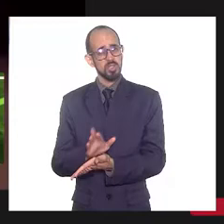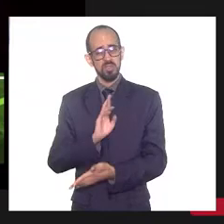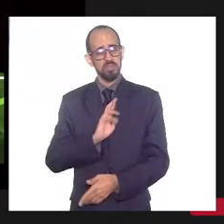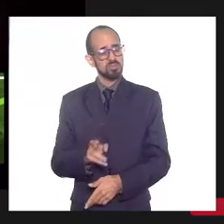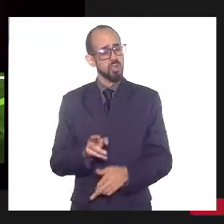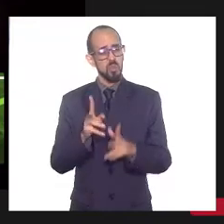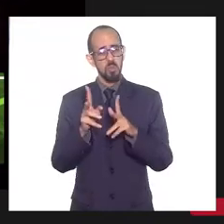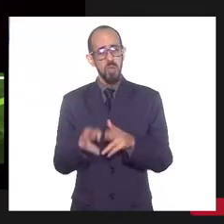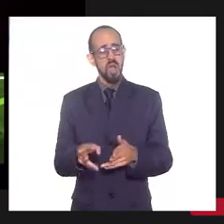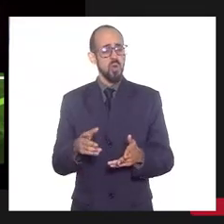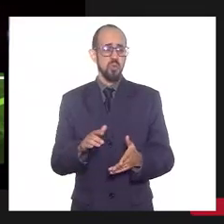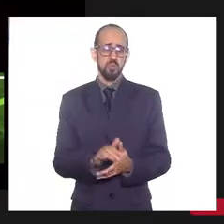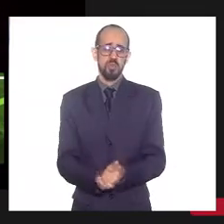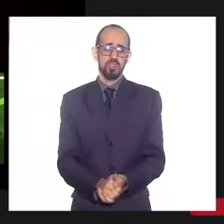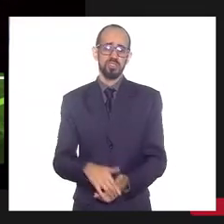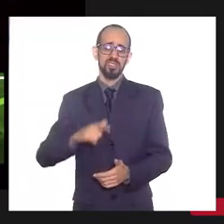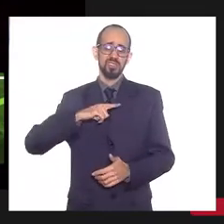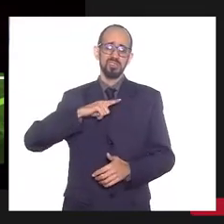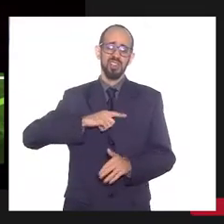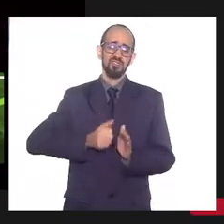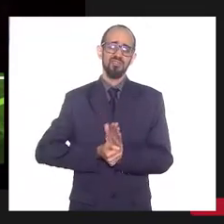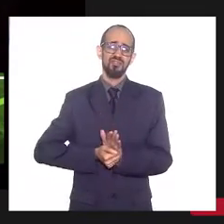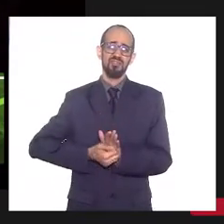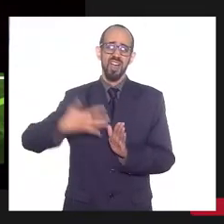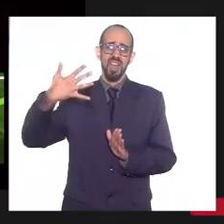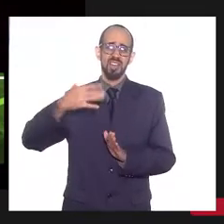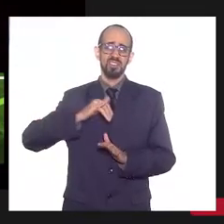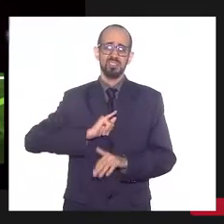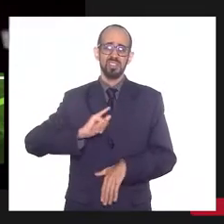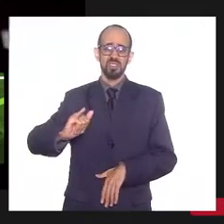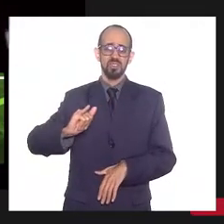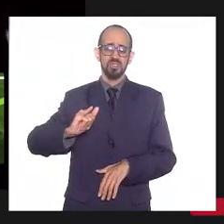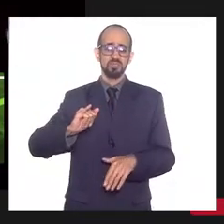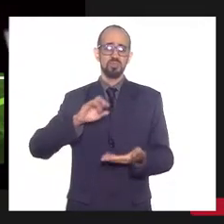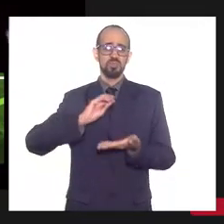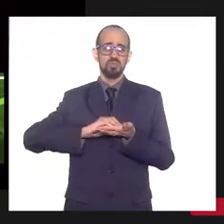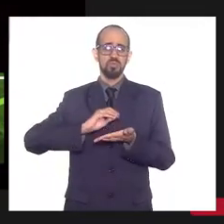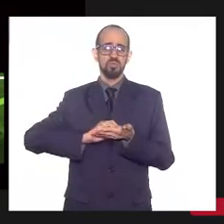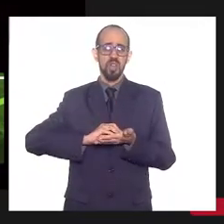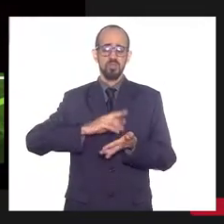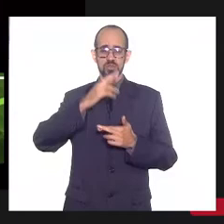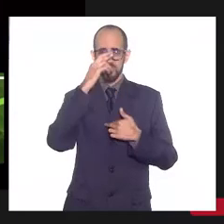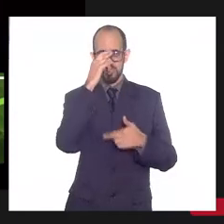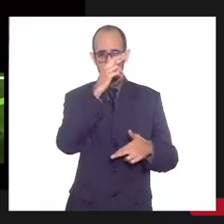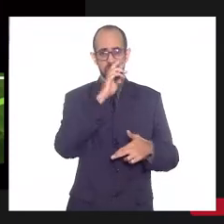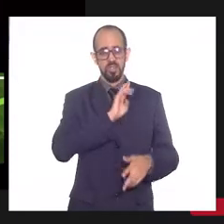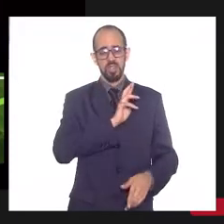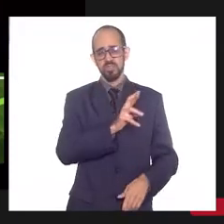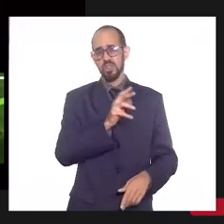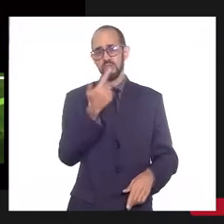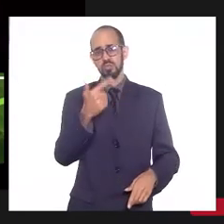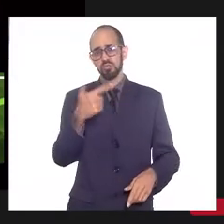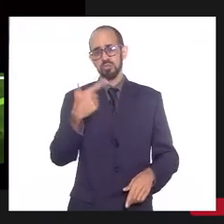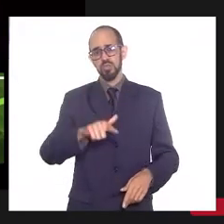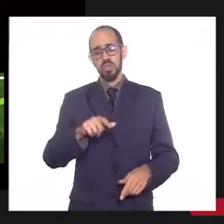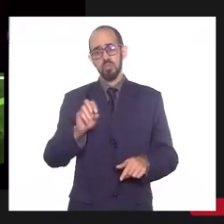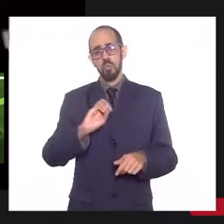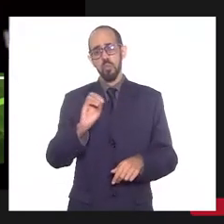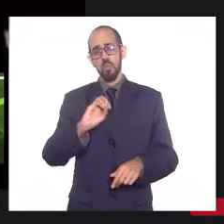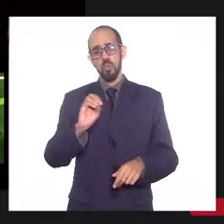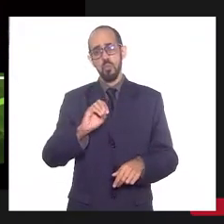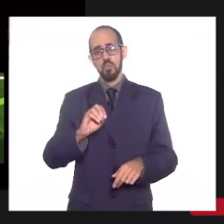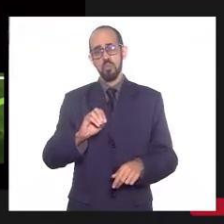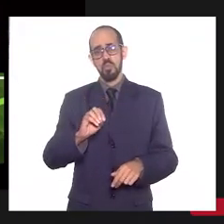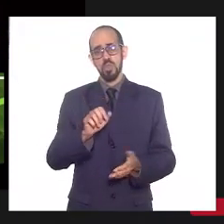estamos centenas de milhares de denúncias por intolerância religiosa e até agora você tem ninguém punido no